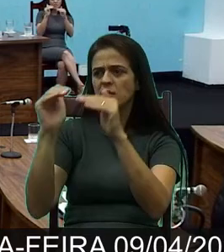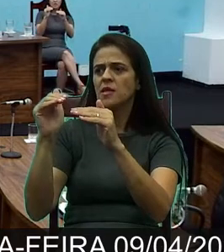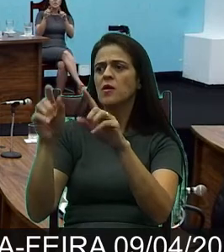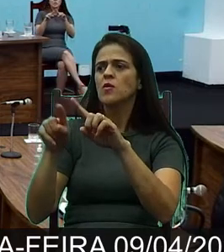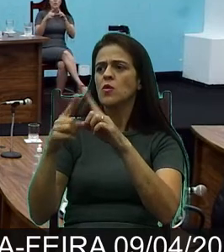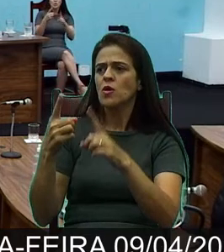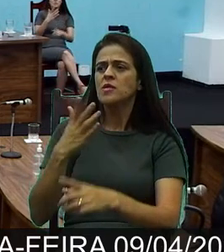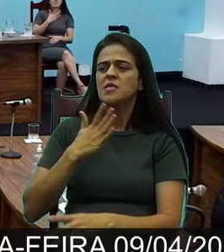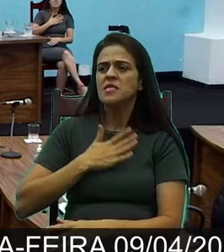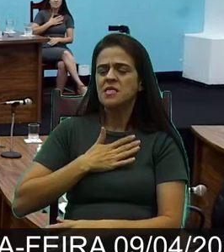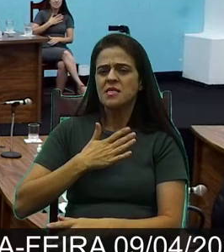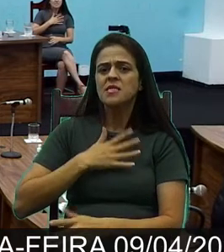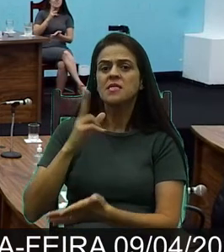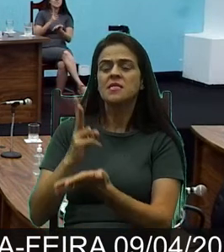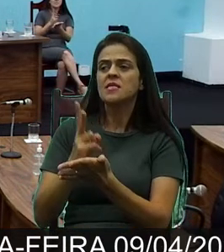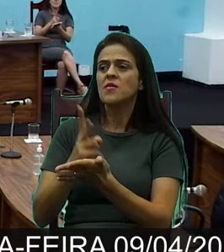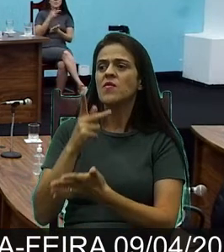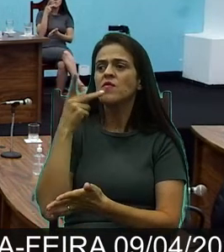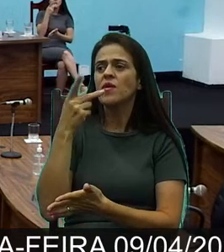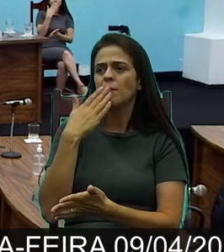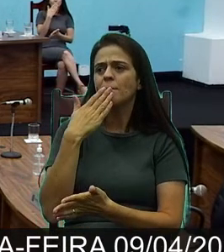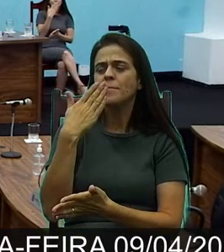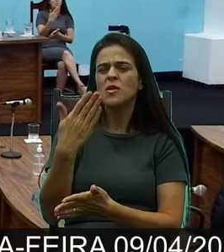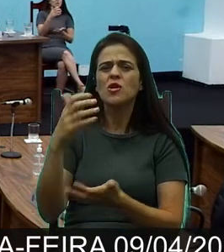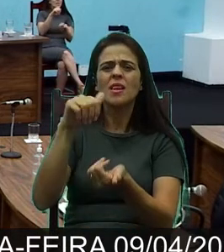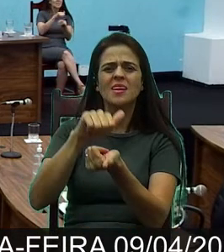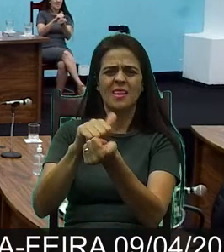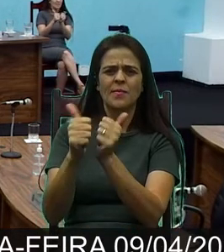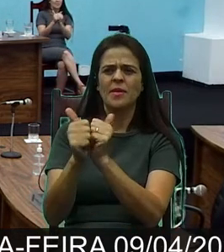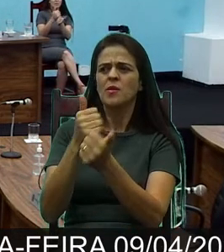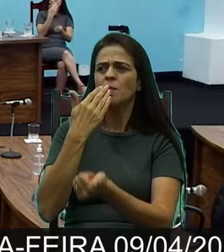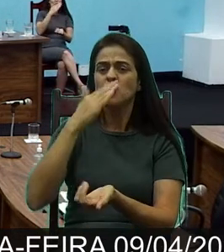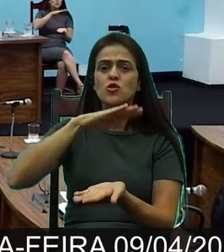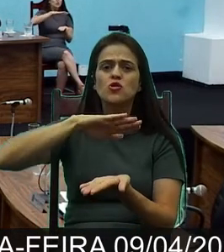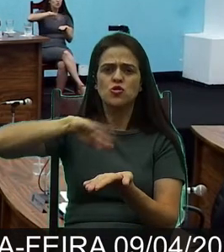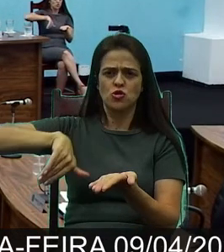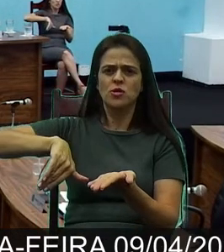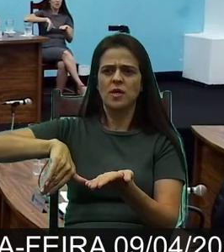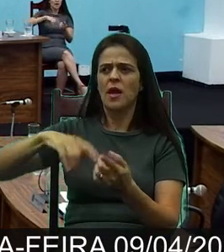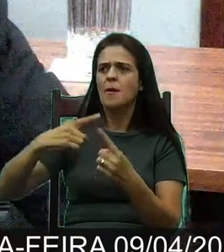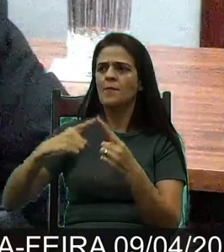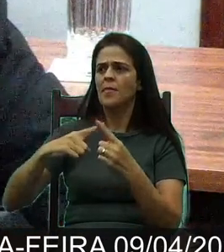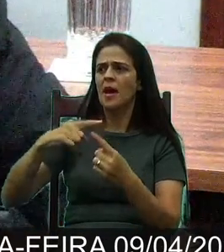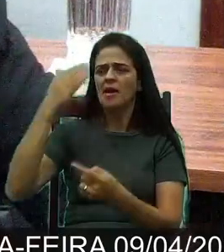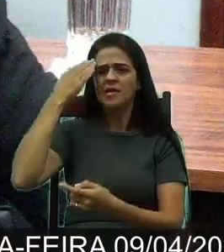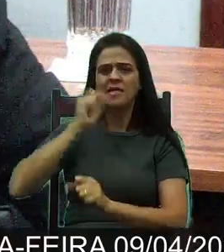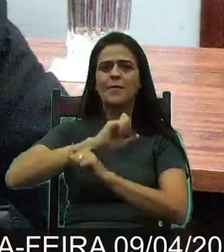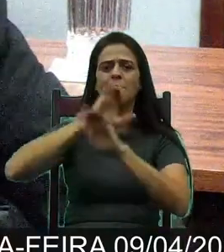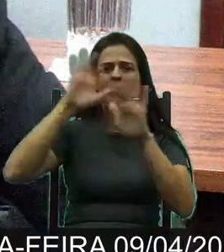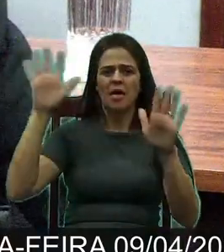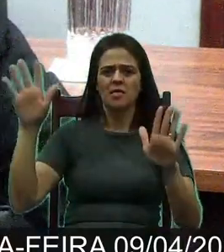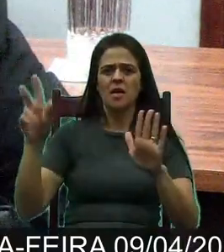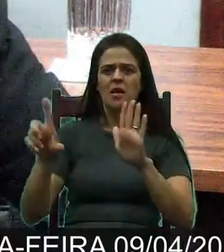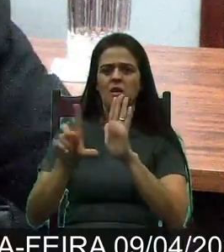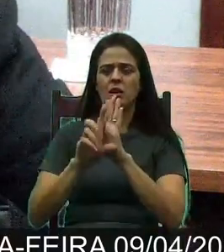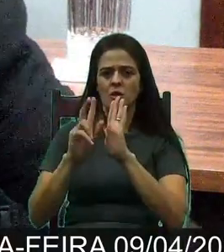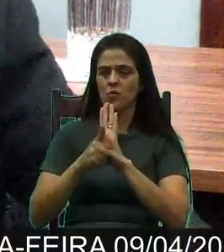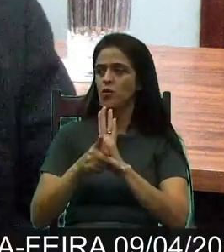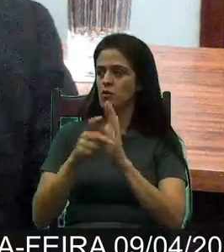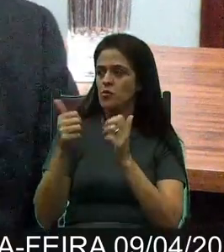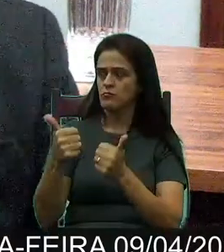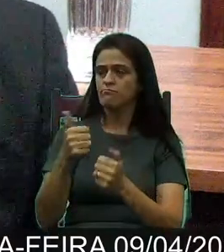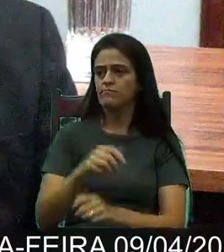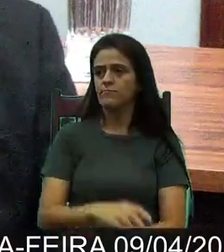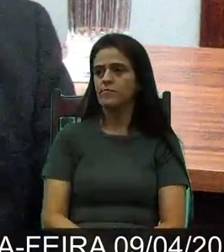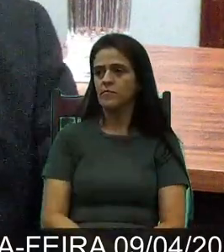deixo bem claro até nas redes sociais. Eu só quero a questão de adequação, eu queria pedir vista do projeto para que eu pudesse entender melhor. Pois não. Eu vou, após